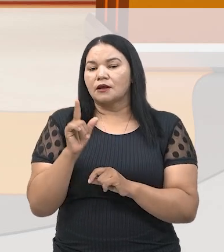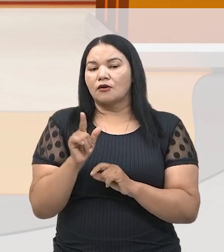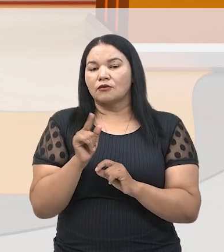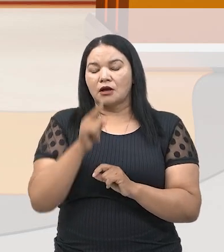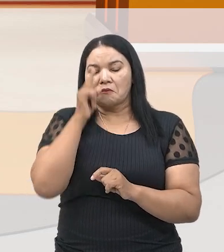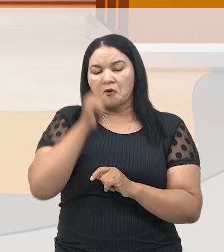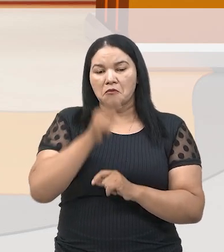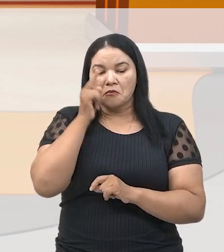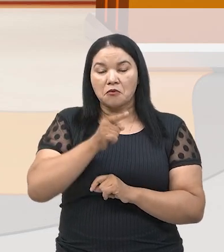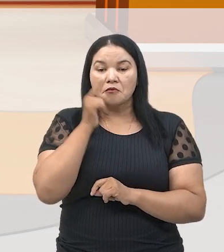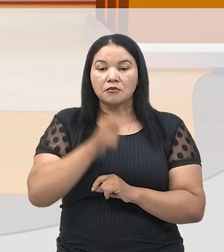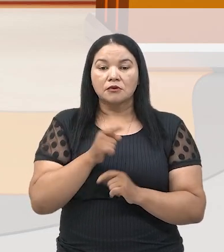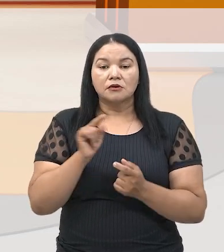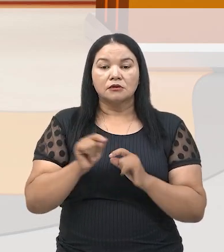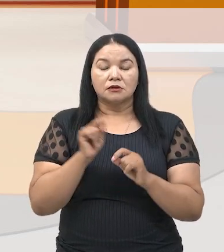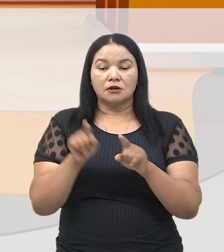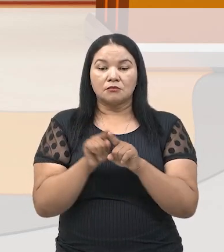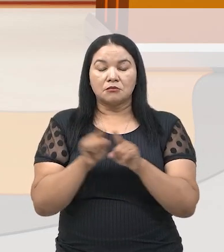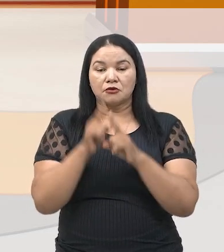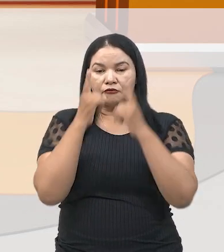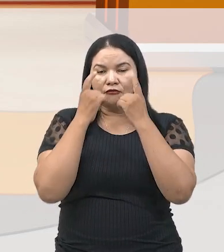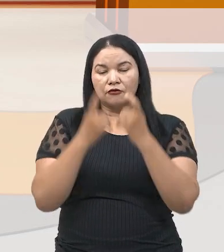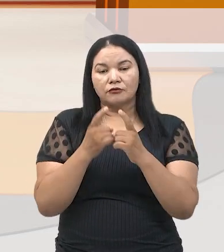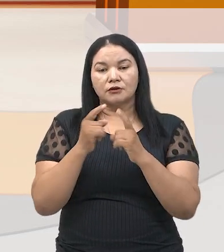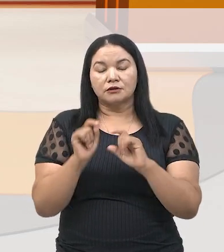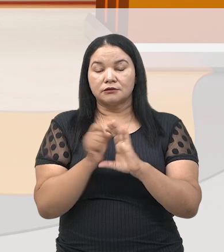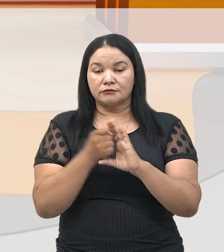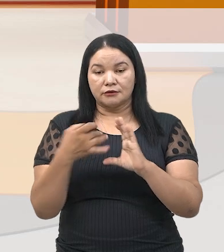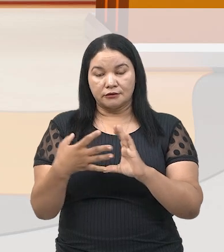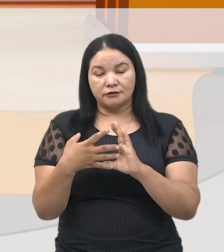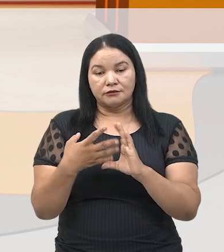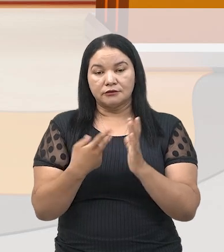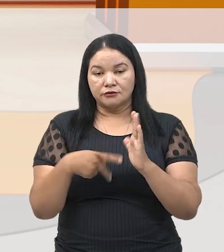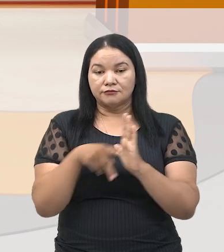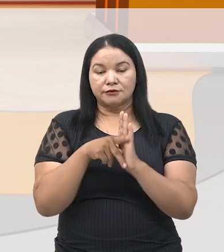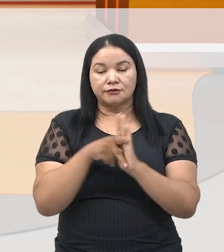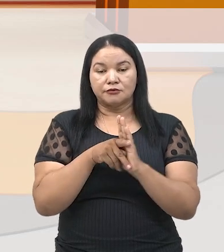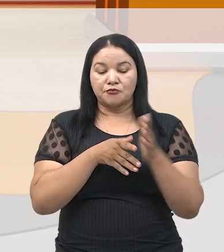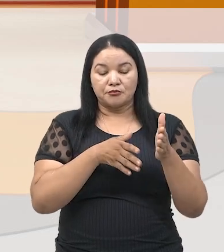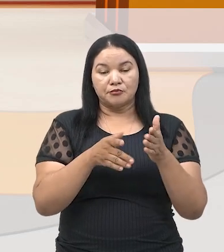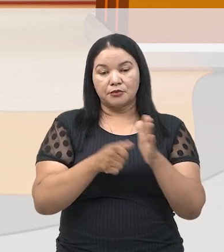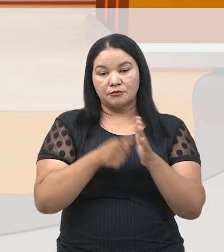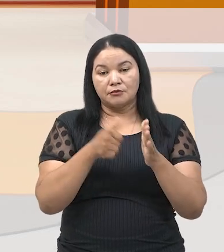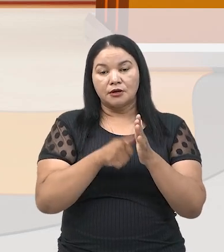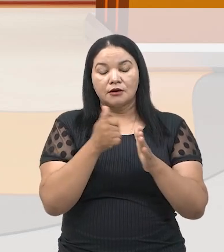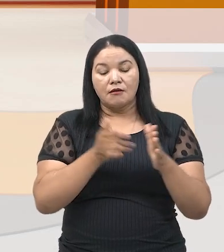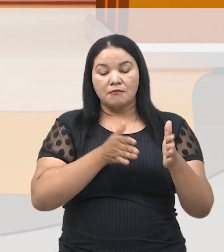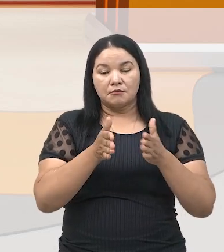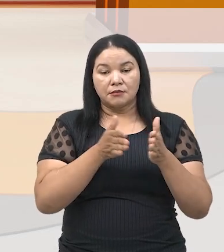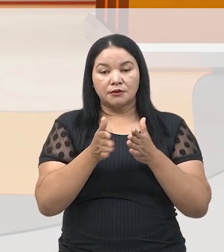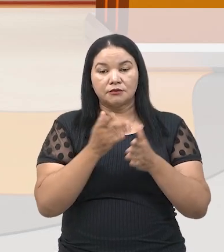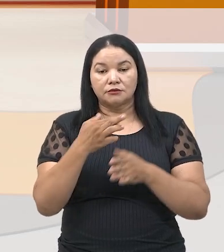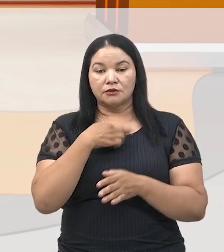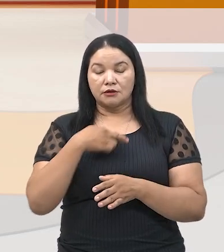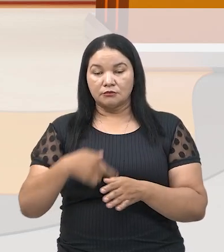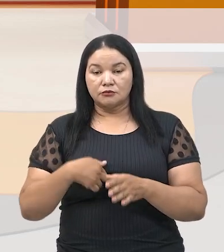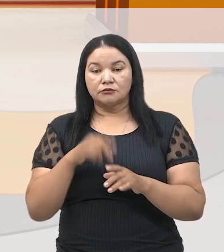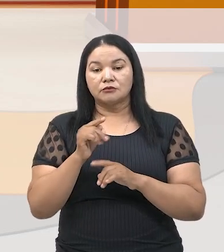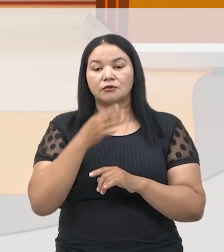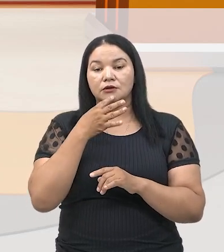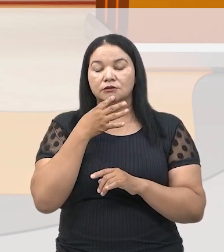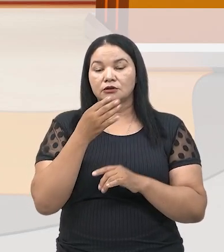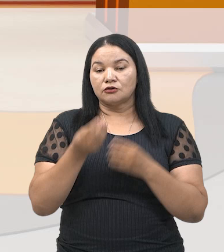de repressão, de violência vão caracterizar esse primeiro período aí da República, que nós conhecemos como